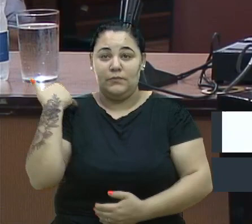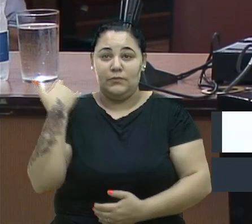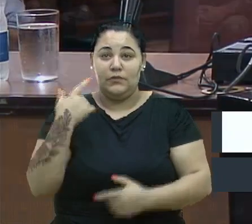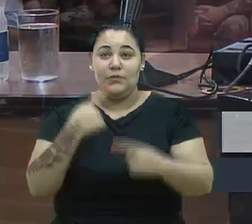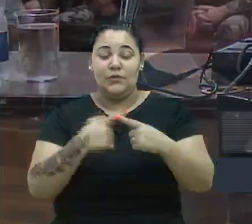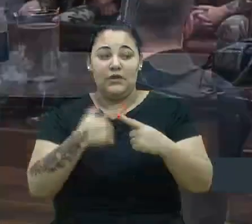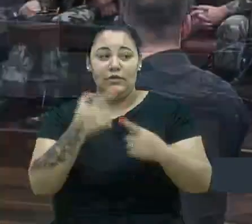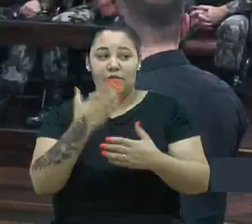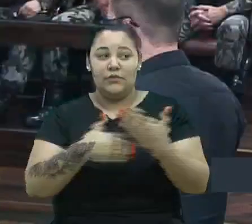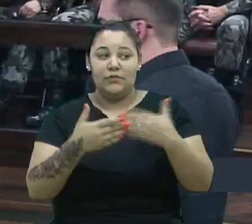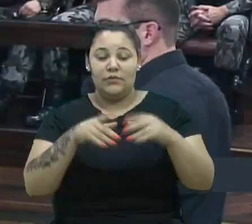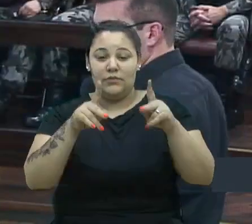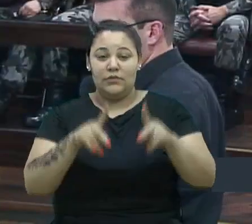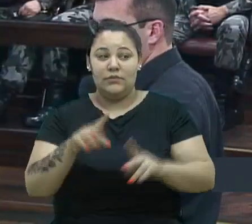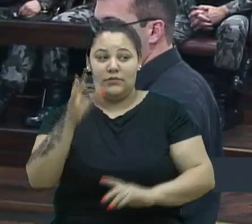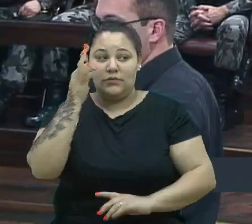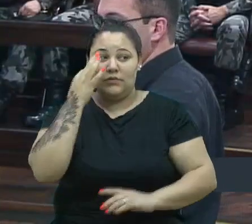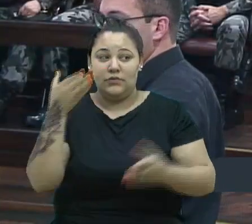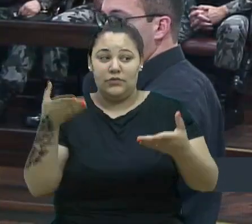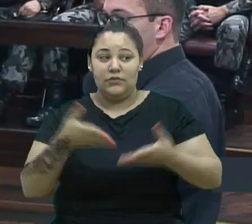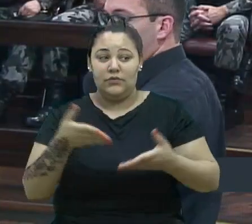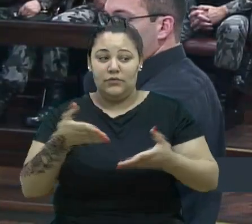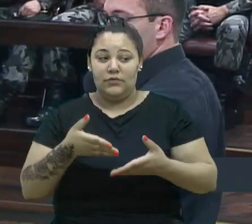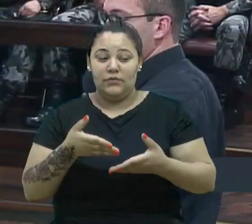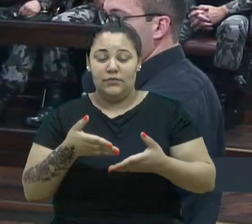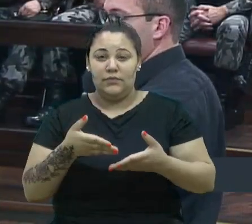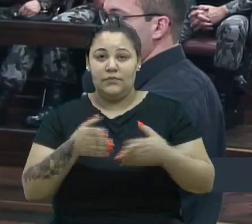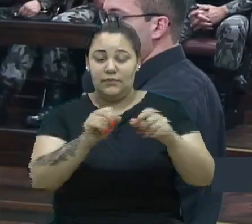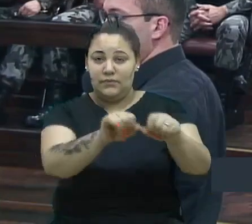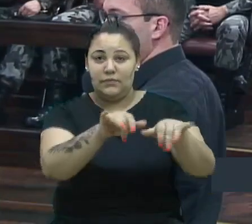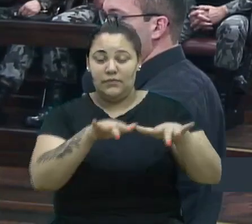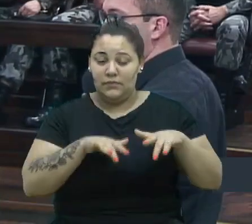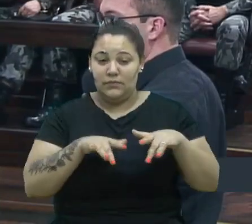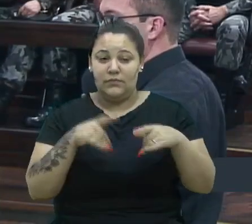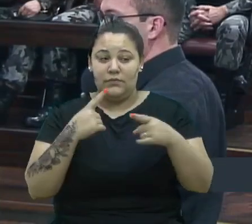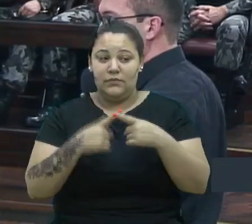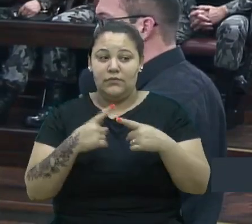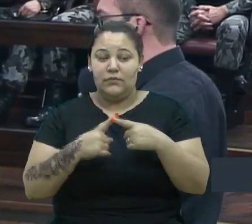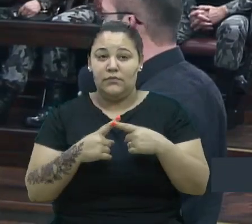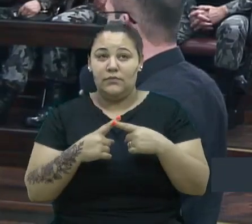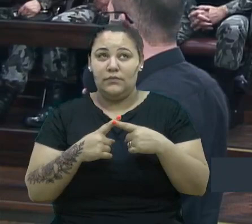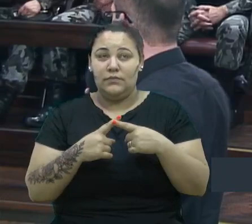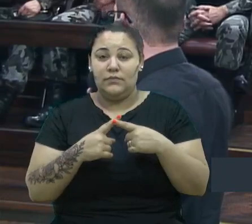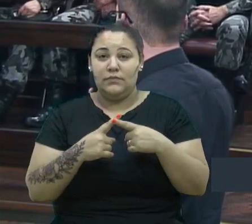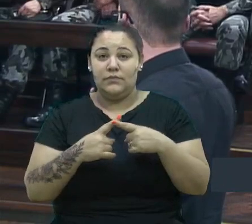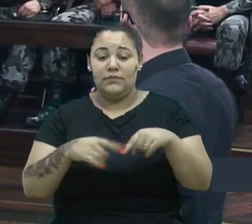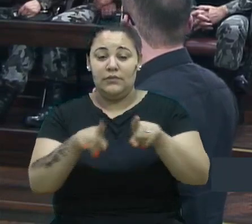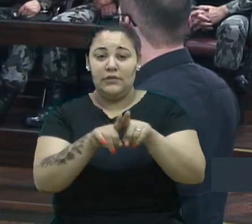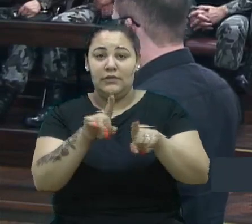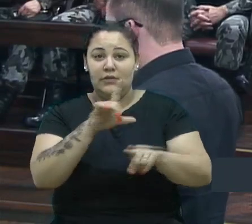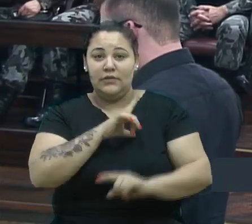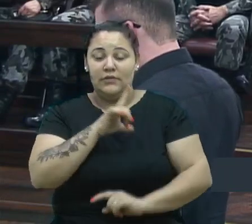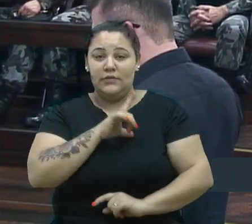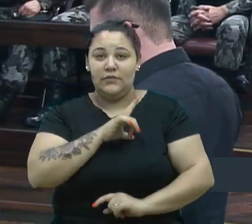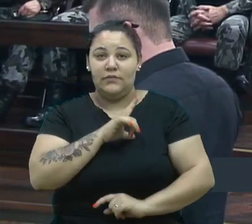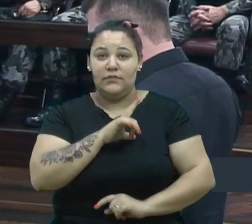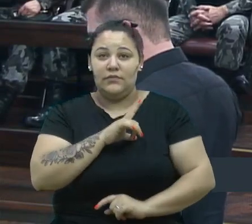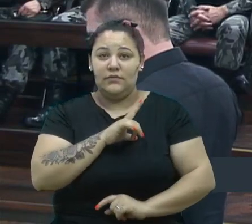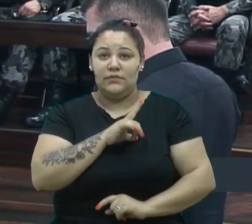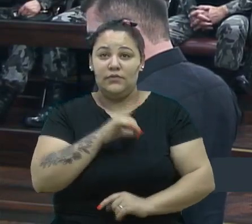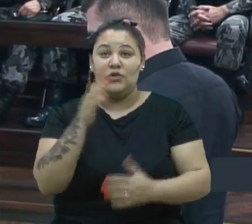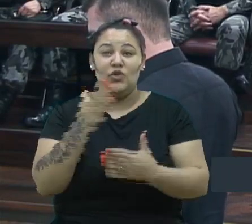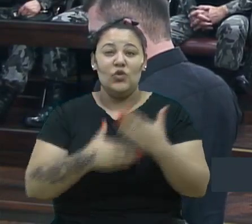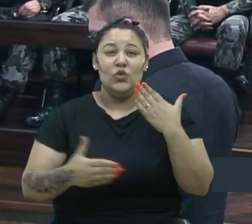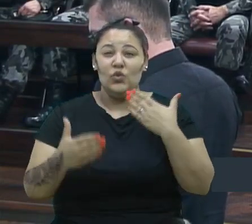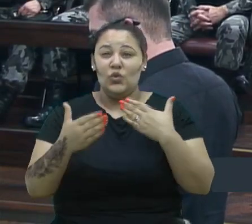está aqui disposto no nosso plenário? Justamente porque houve todo um envolvimento do 4º BP